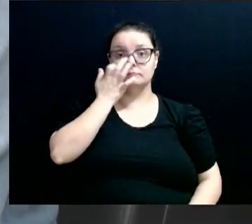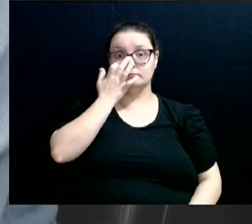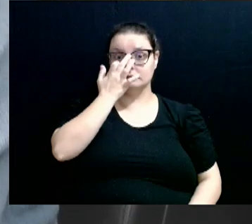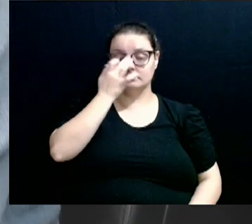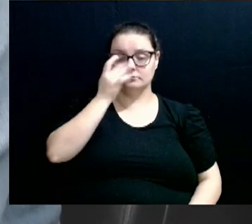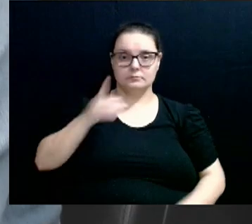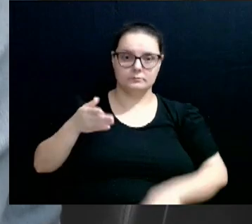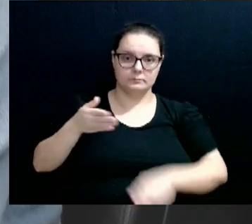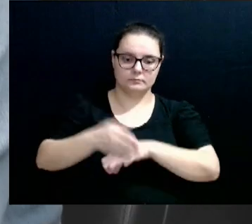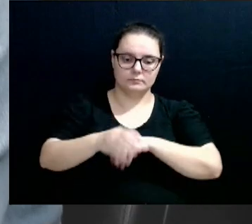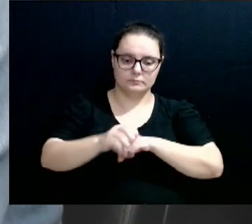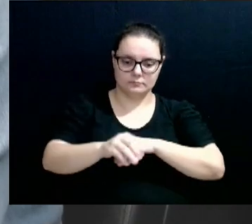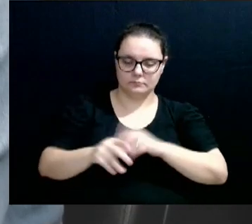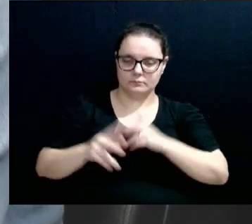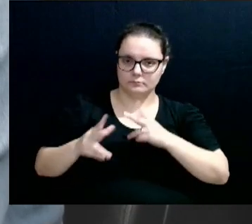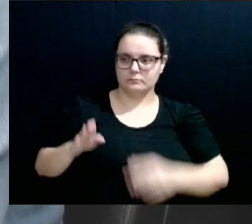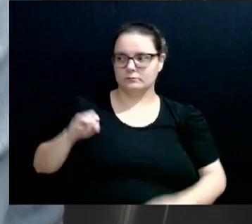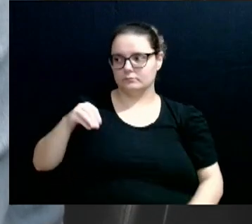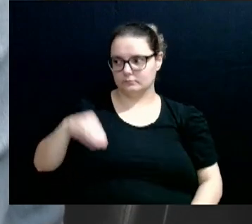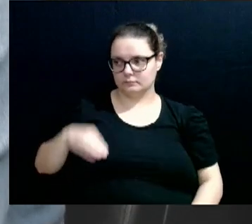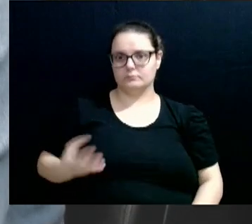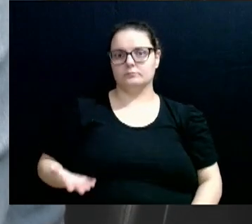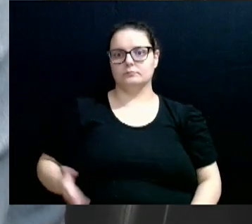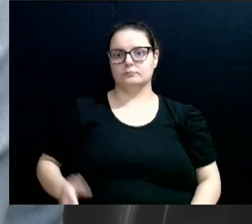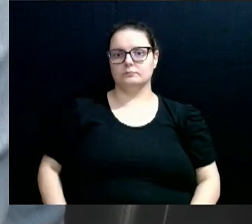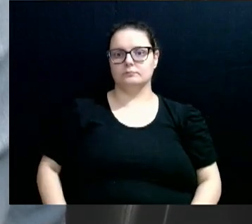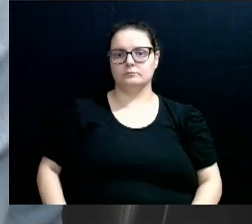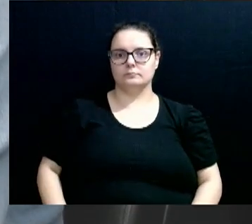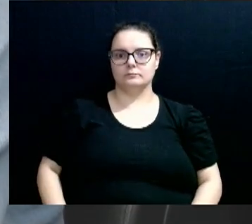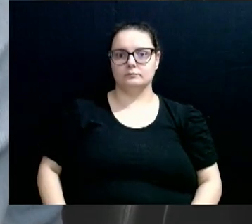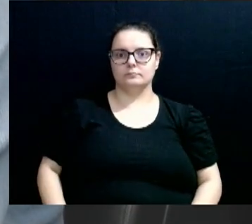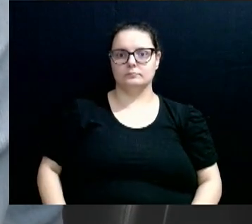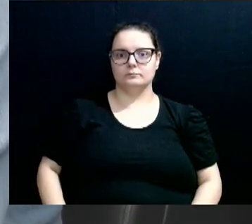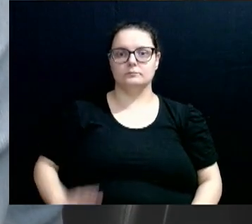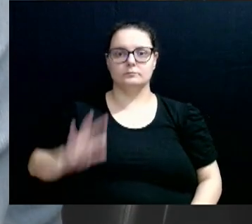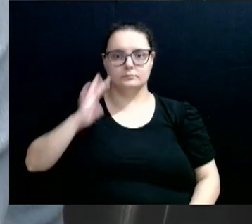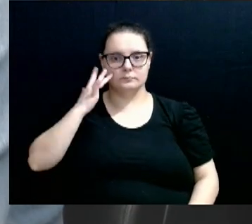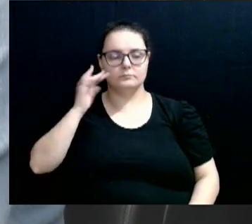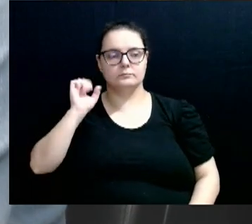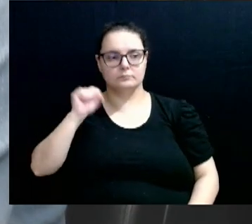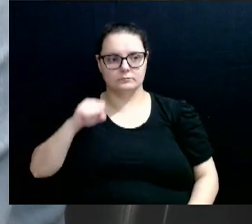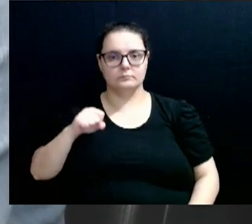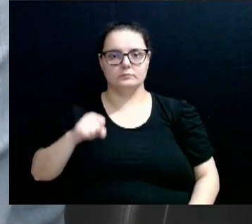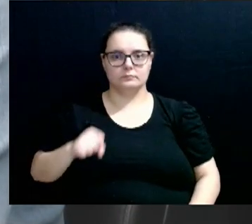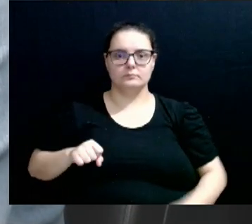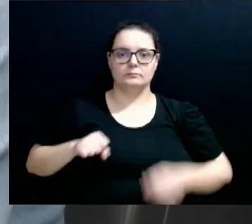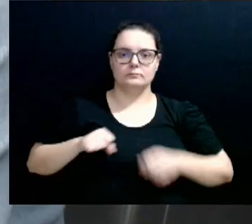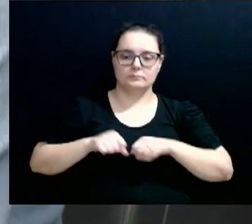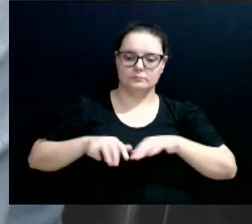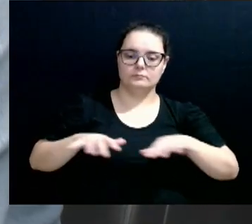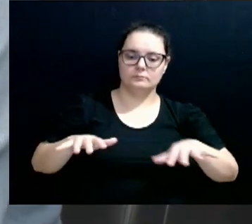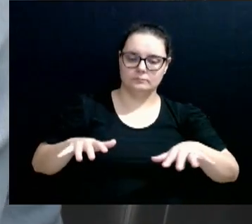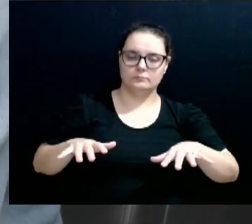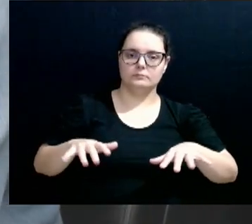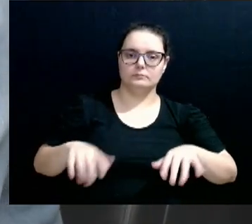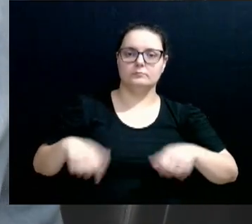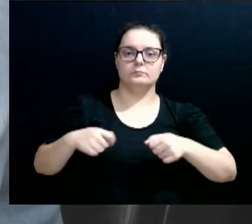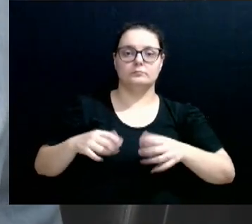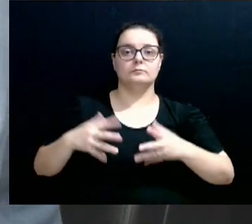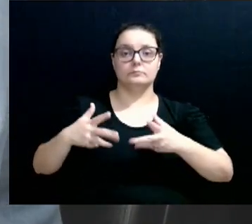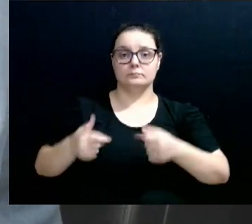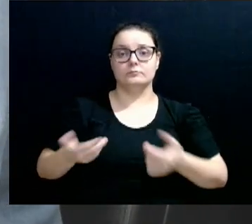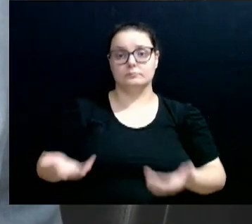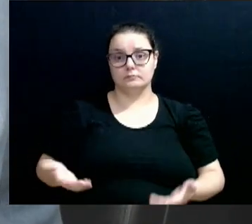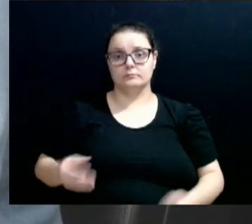né? Então, eu acho que sim, reverbera e deve reverberar para todo mundo.